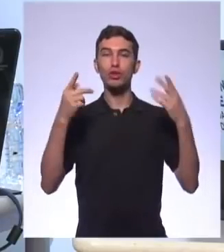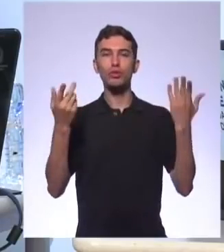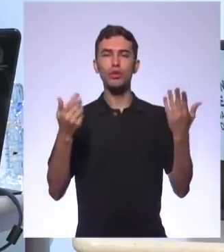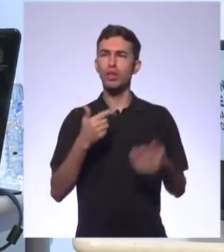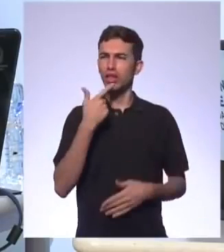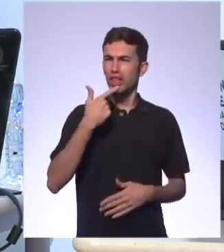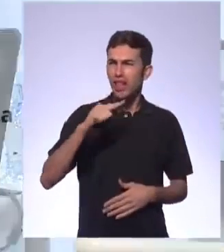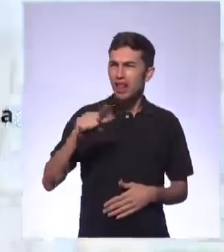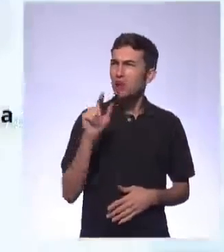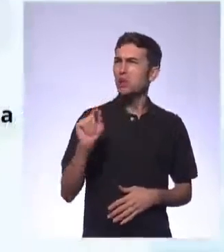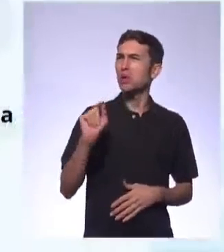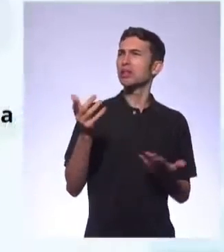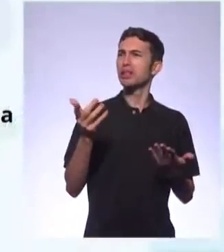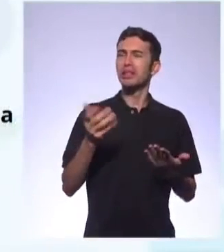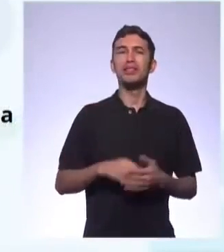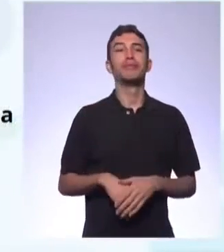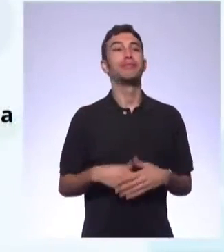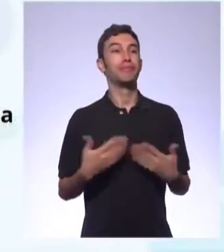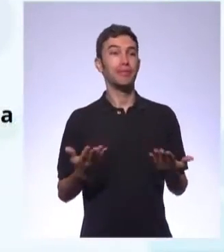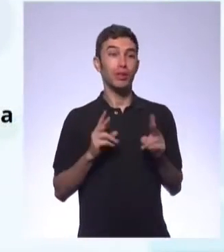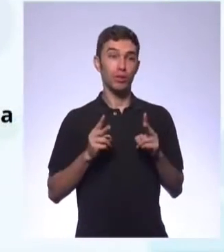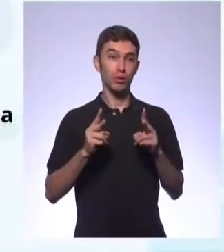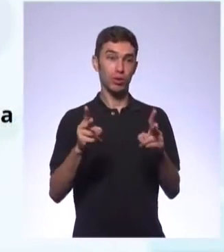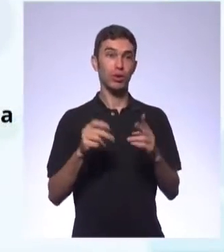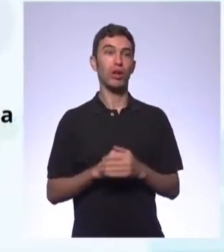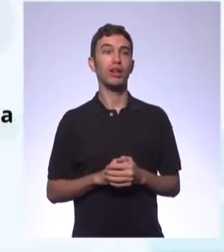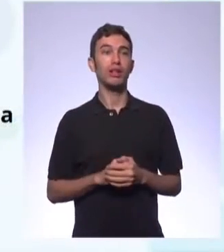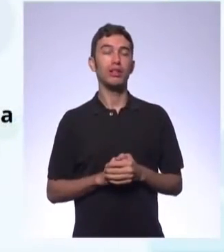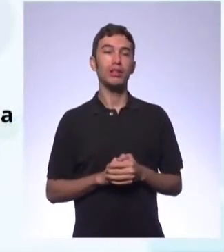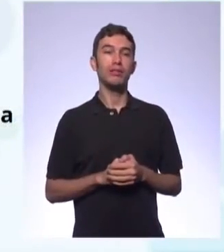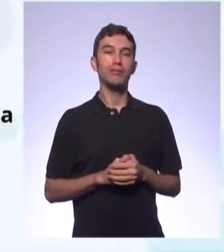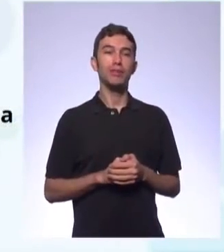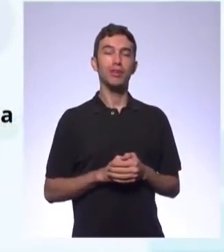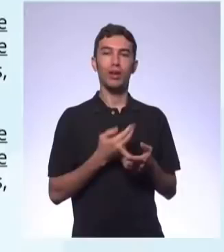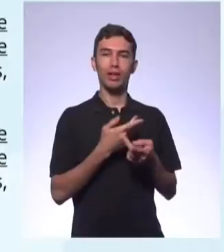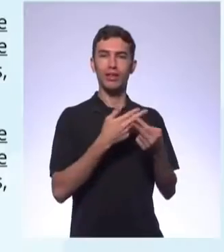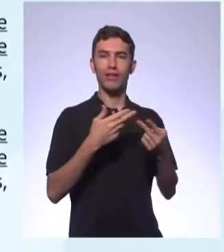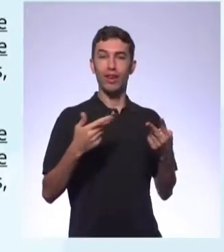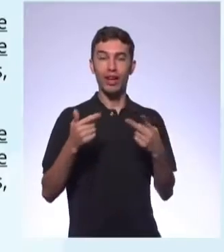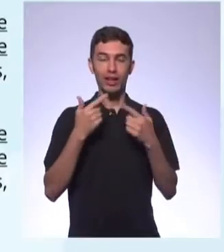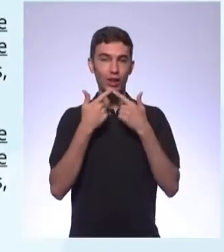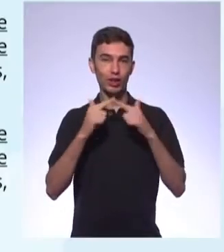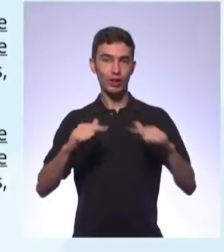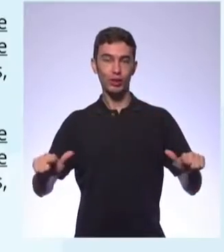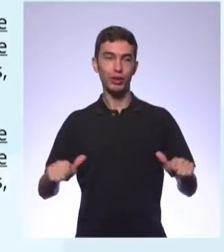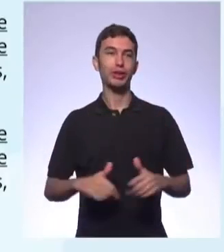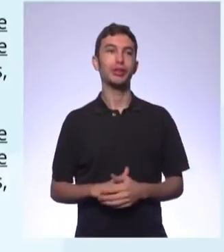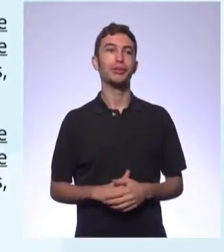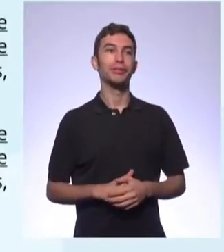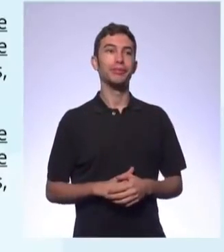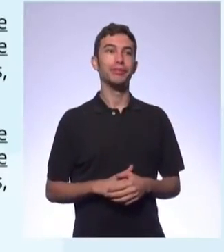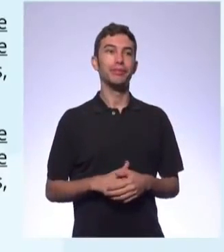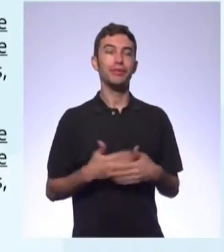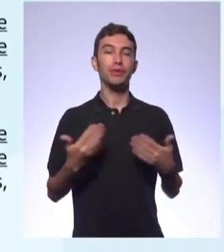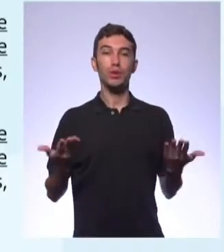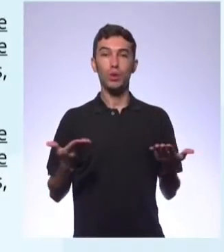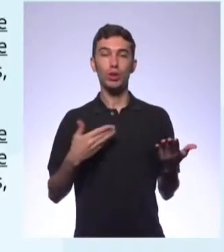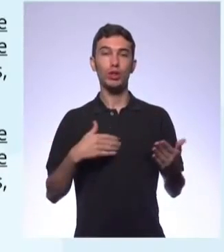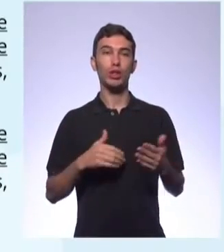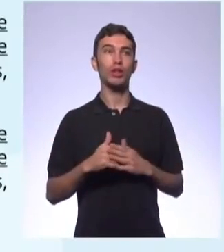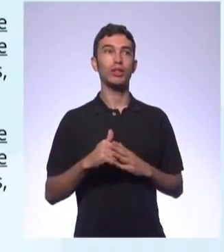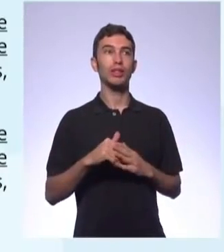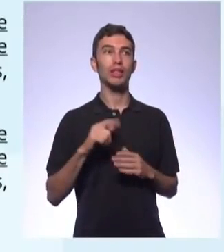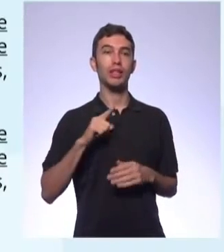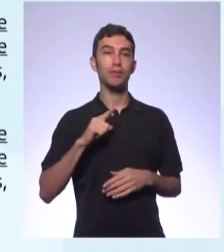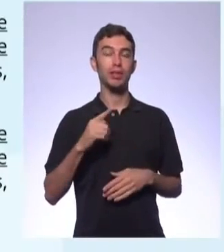Que Língua é Essa? Dando continuidade aí às variações linguísticas. Aí é o seguinte, hoje nós temos